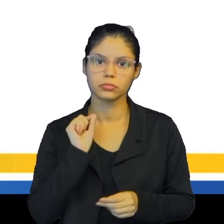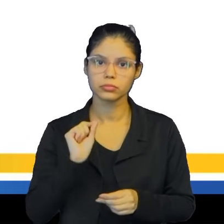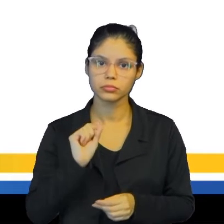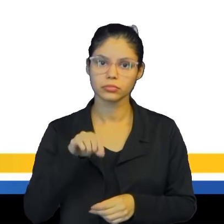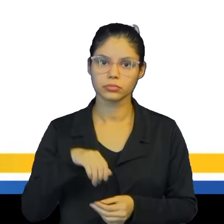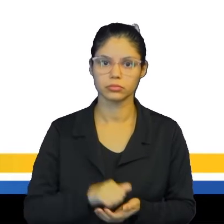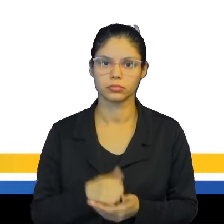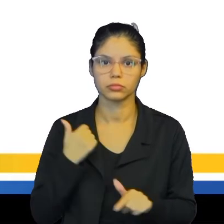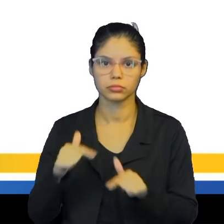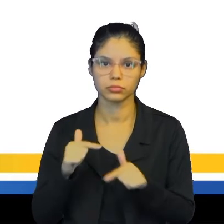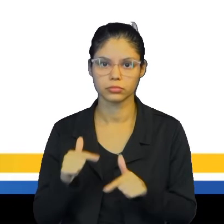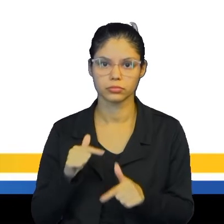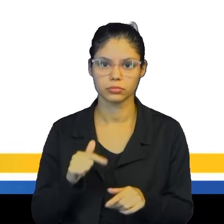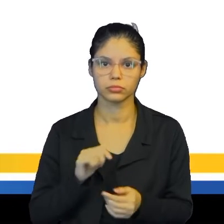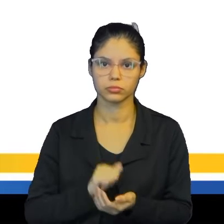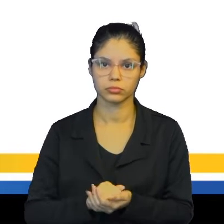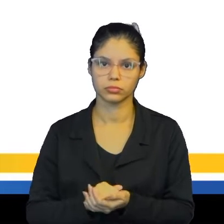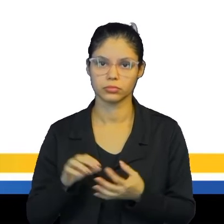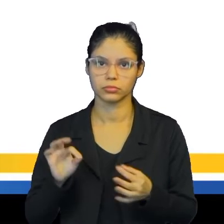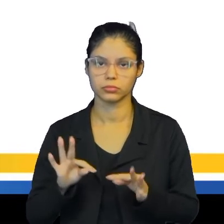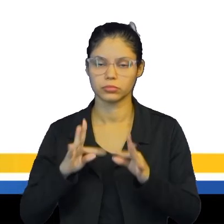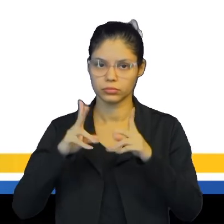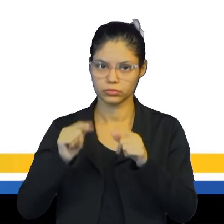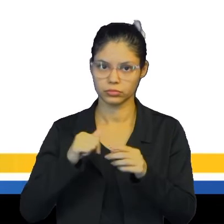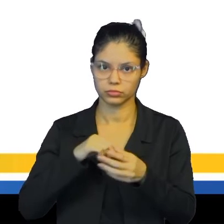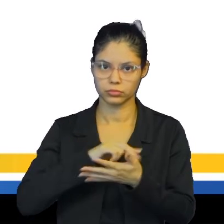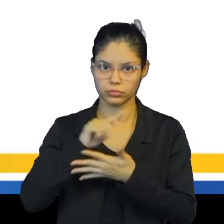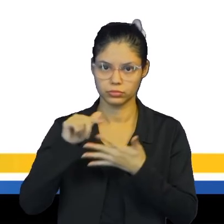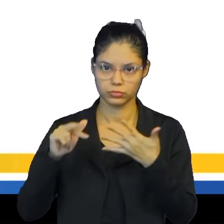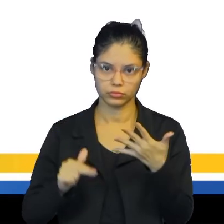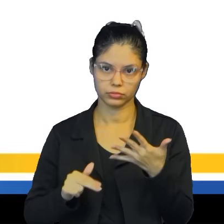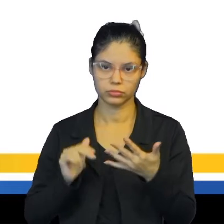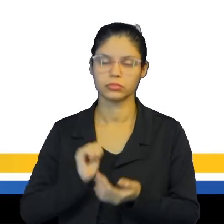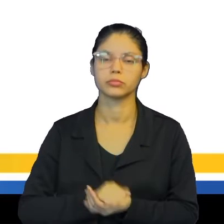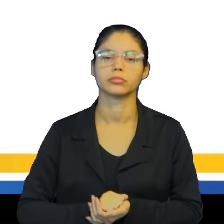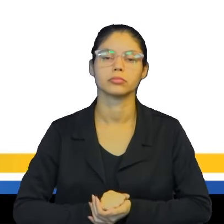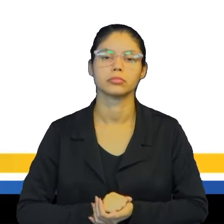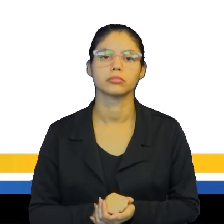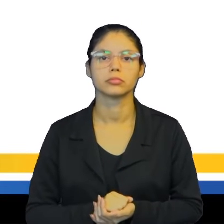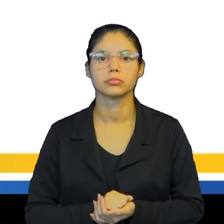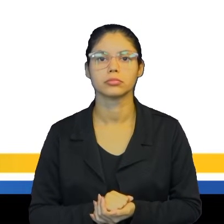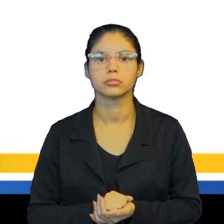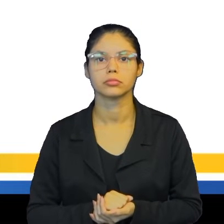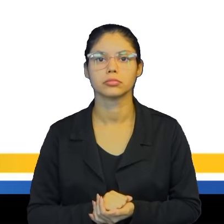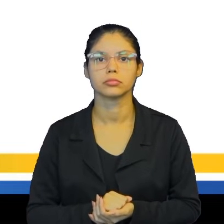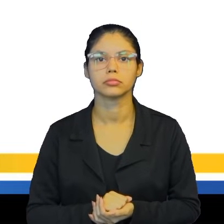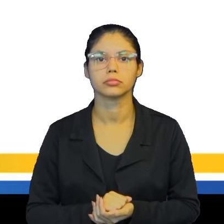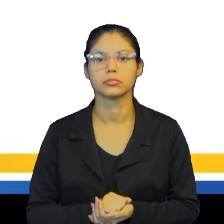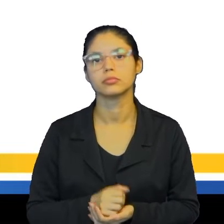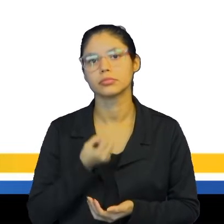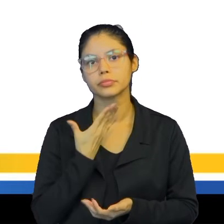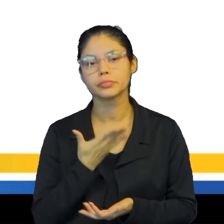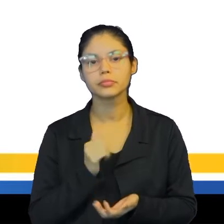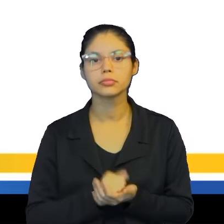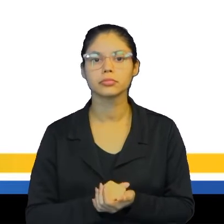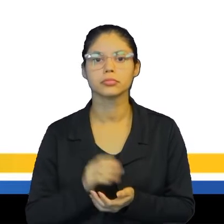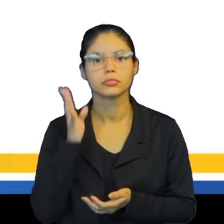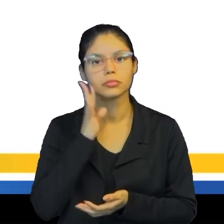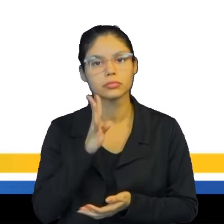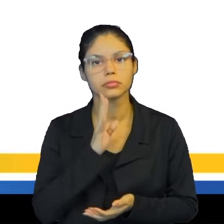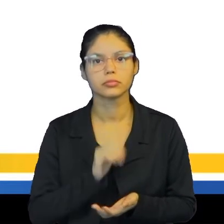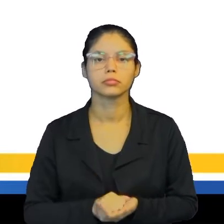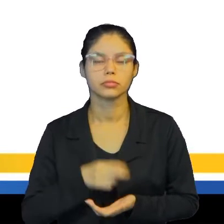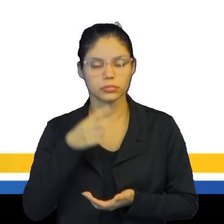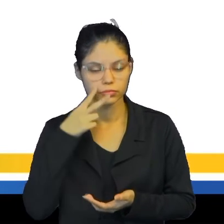a moulage permite trabalhar formas, contornos, volumes e outros elementos diretamente na peça. Bom, então se ficou legal